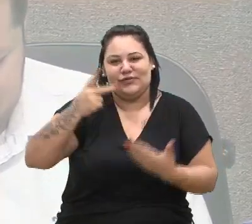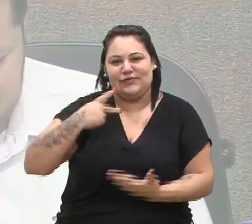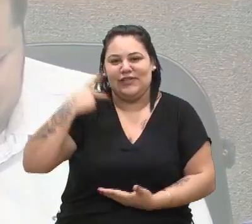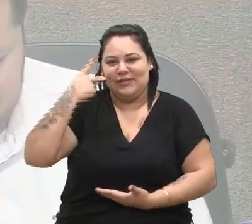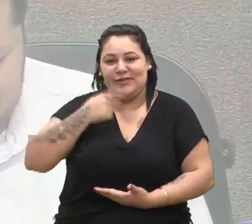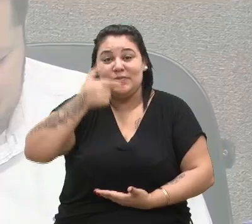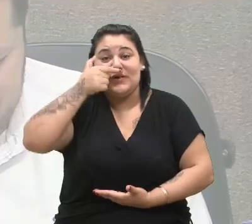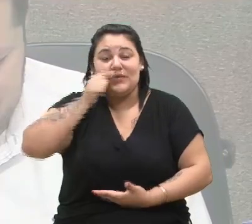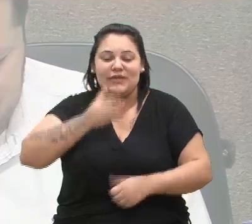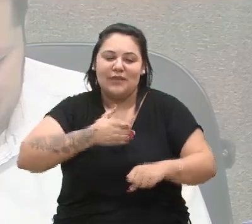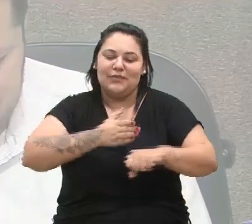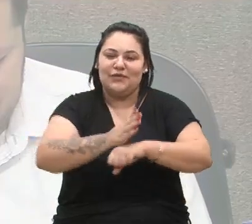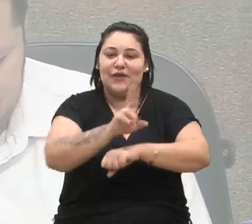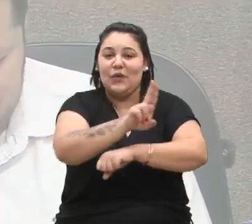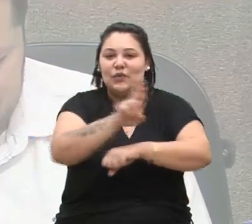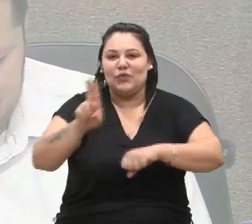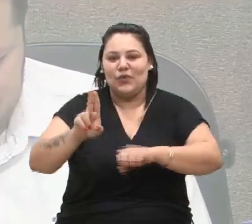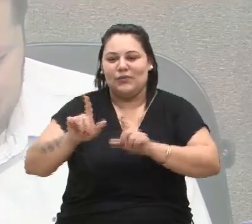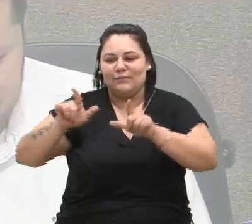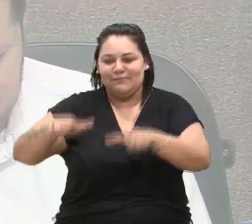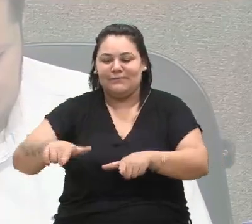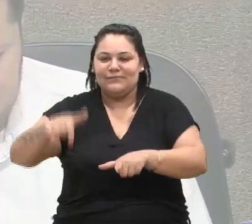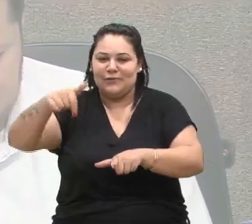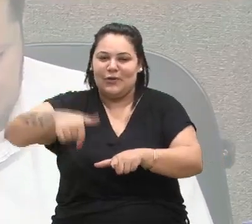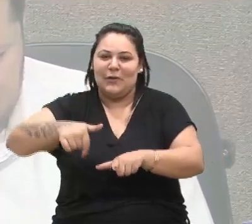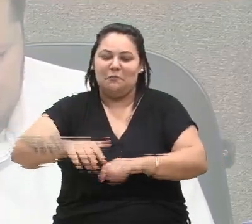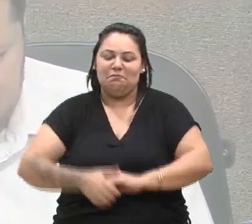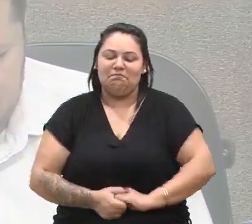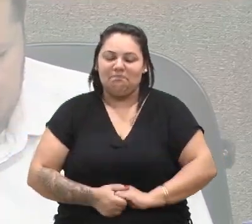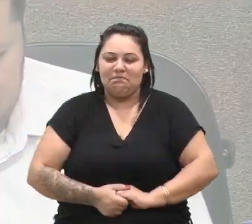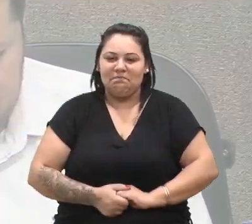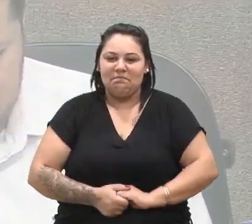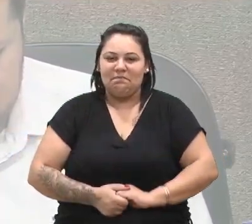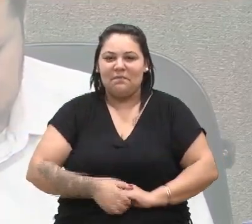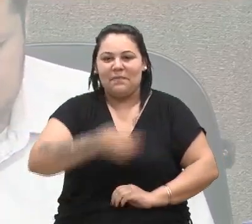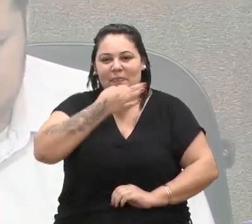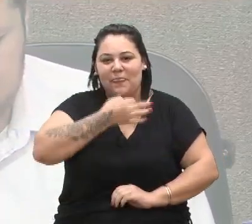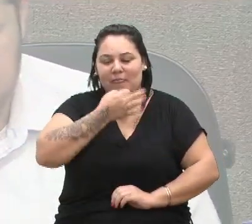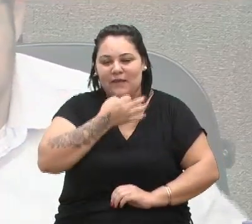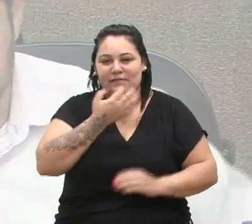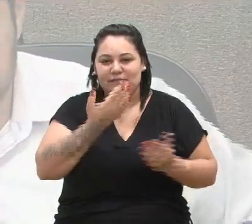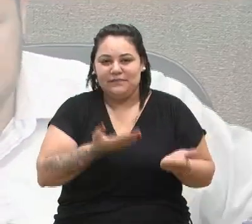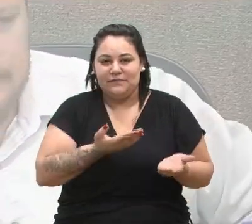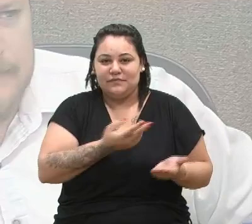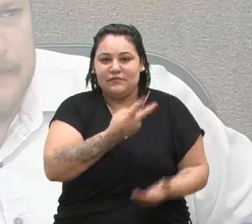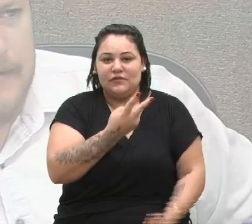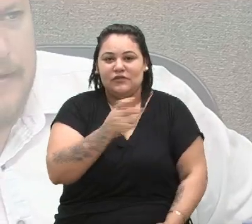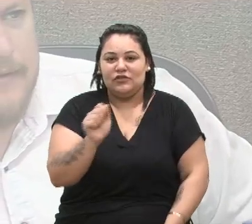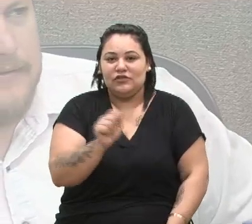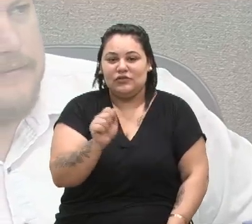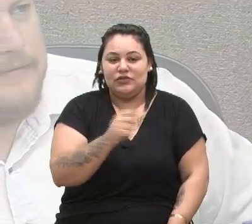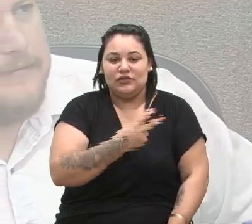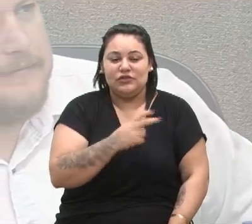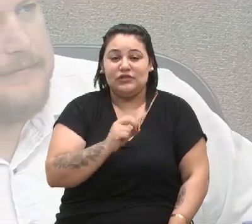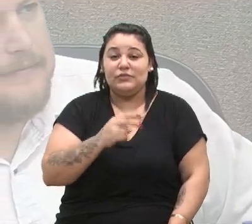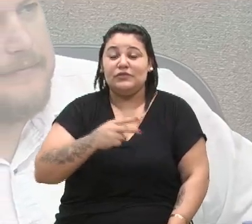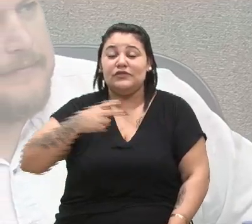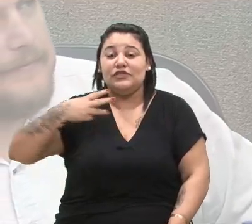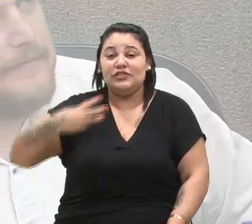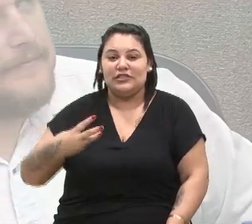para a aprovação do presente projeto de lei. Caxias do Sul, 2 de agosto de